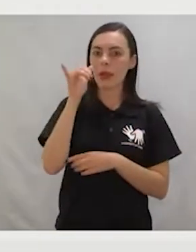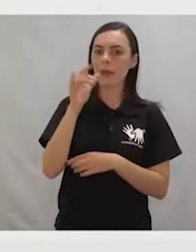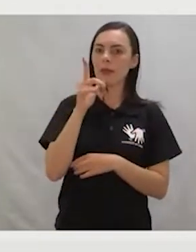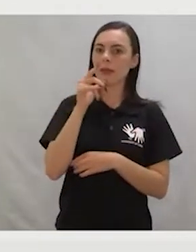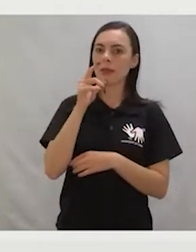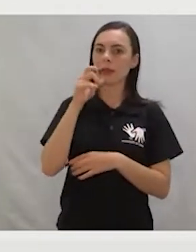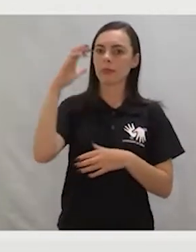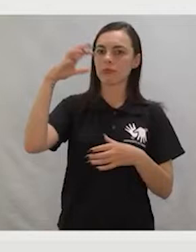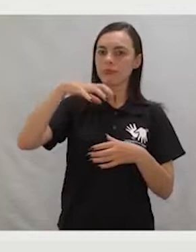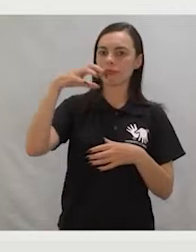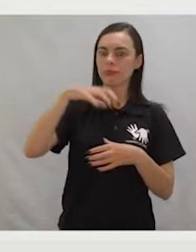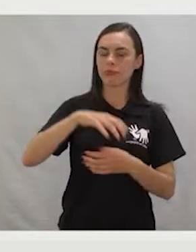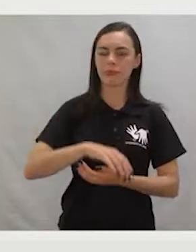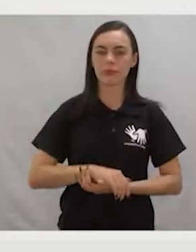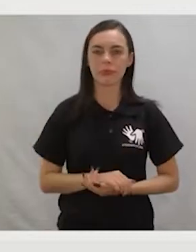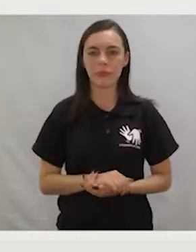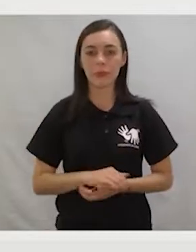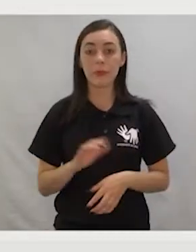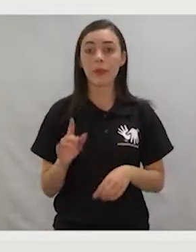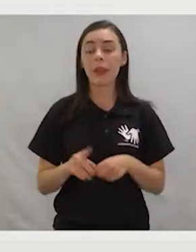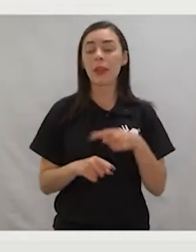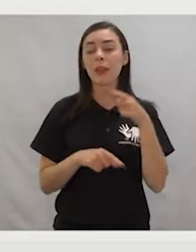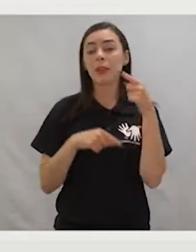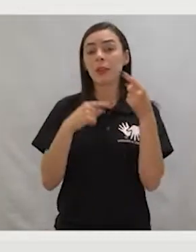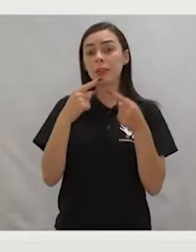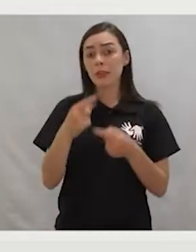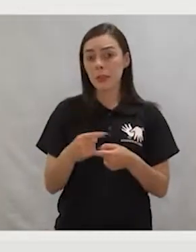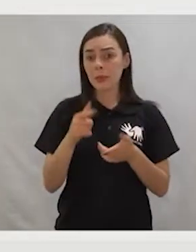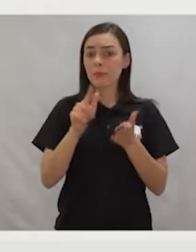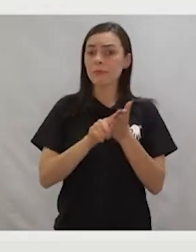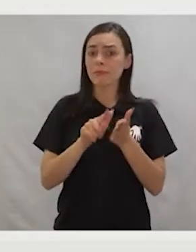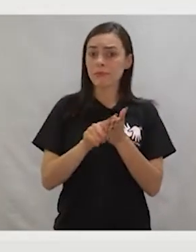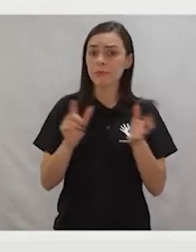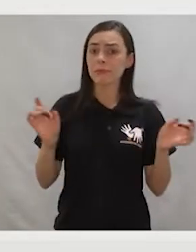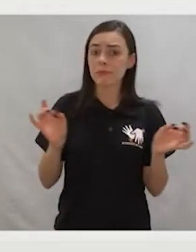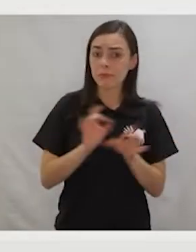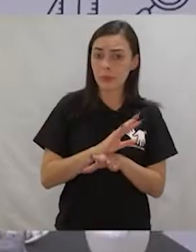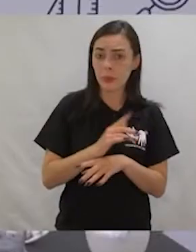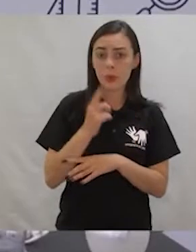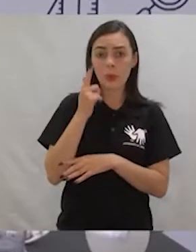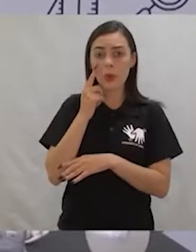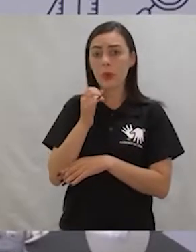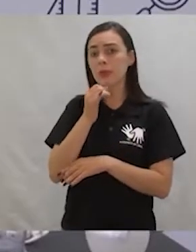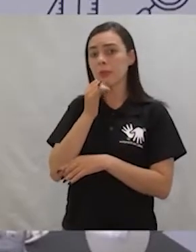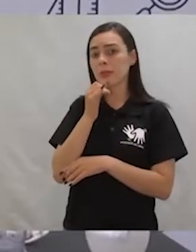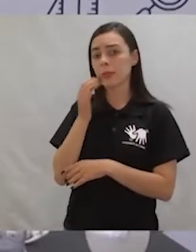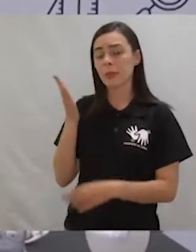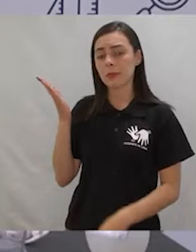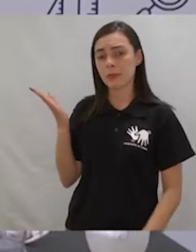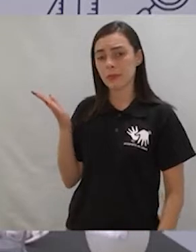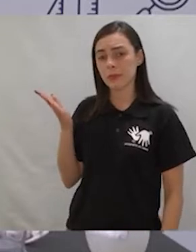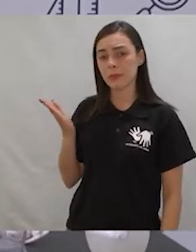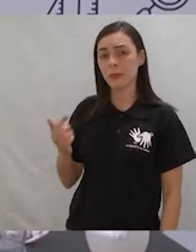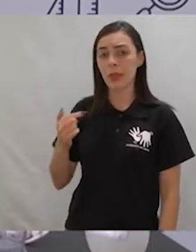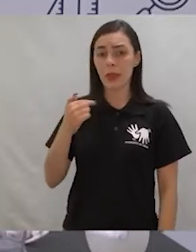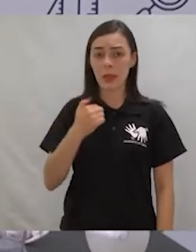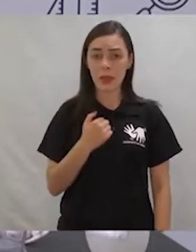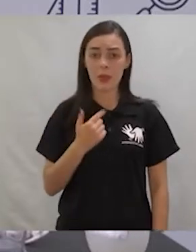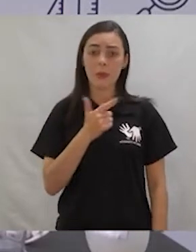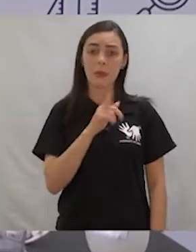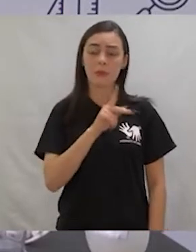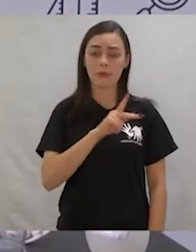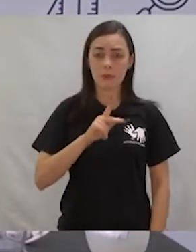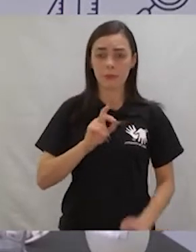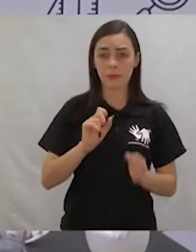secar, certo? Depois disso, vai ficar pronto o papel, né? Nós temos o papel aqui, ó, que a professora Silvia, a